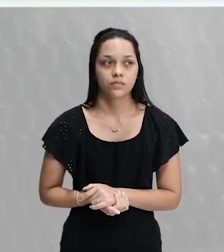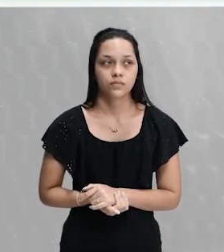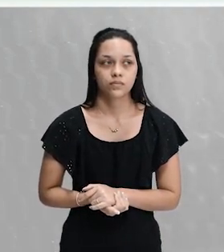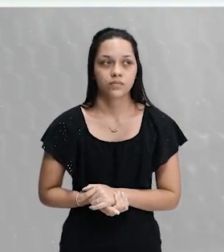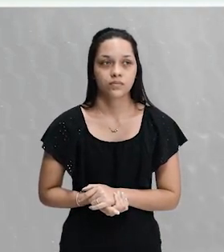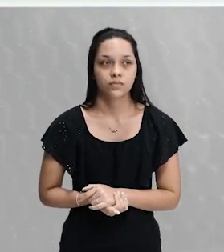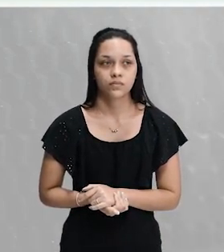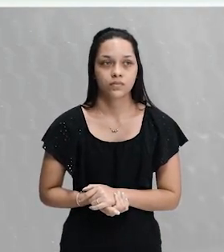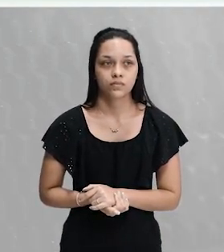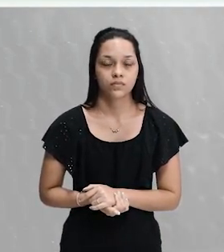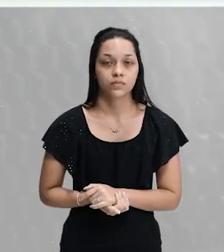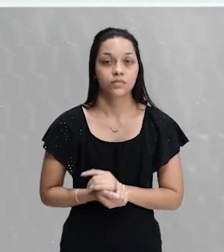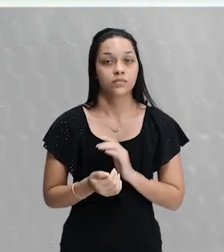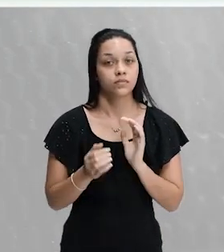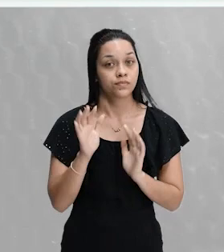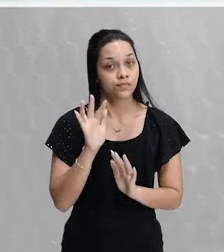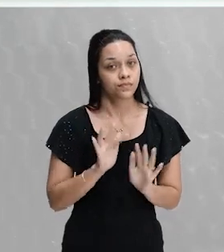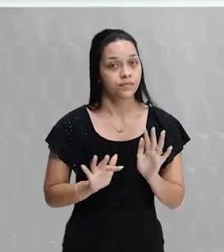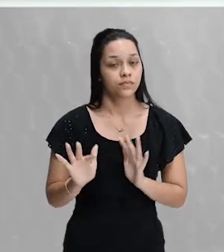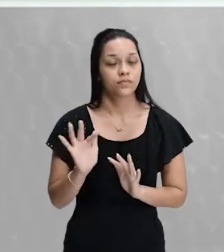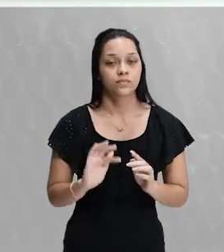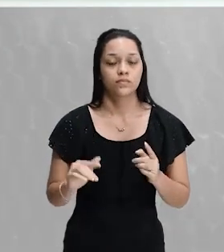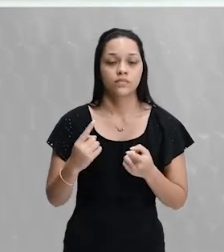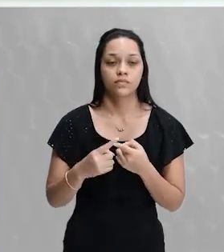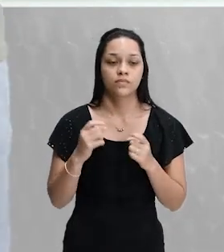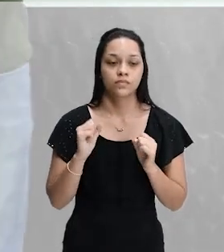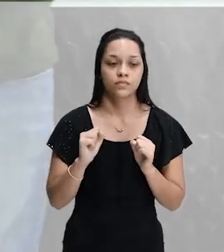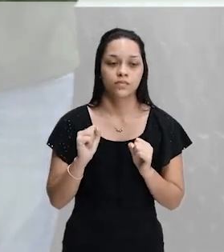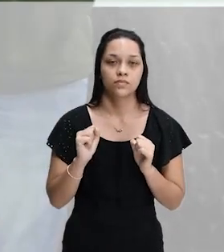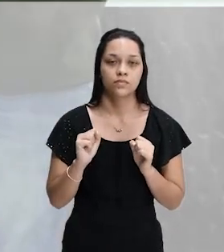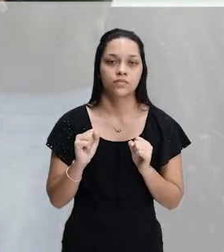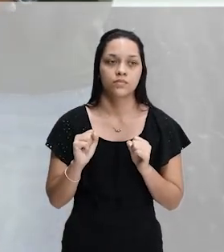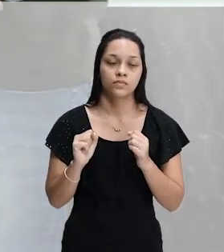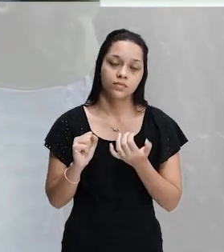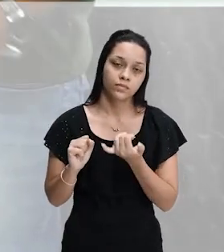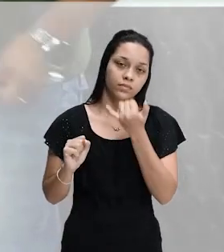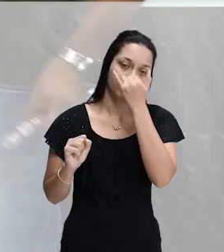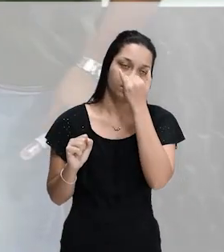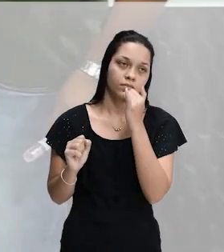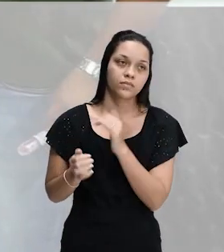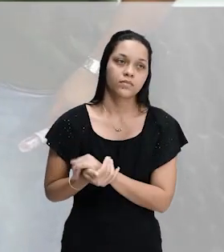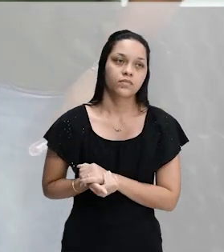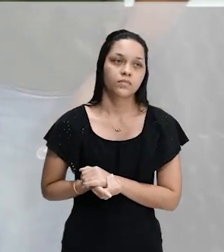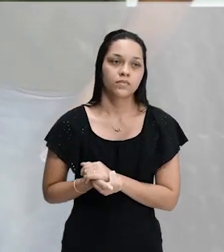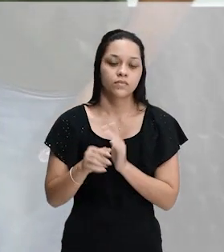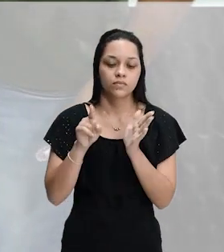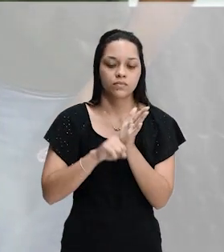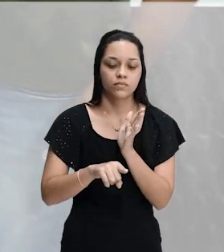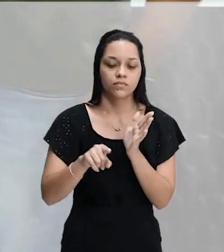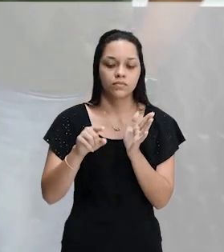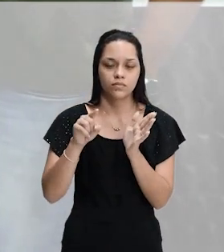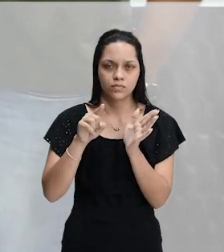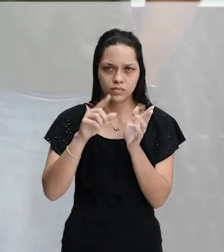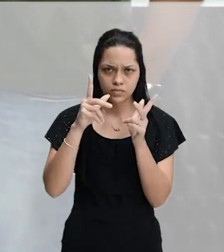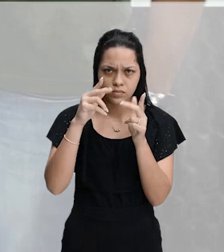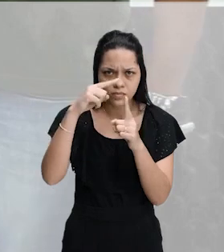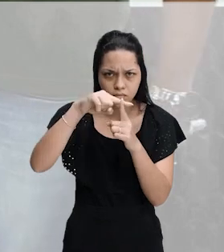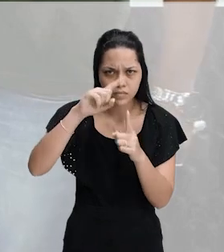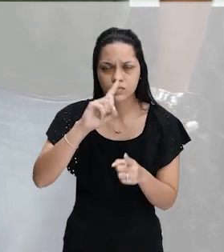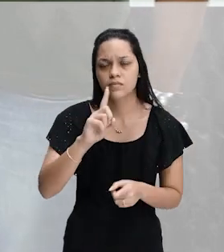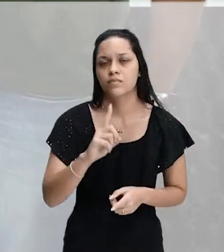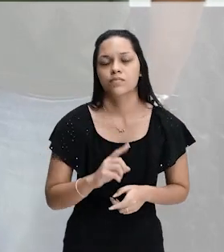4. Turminha, só tomem cuidado o seguinte, que às vezes a gente pode se precipitar na conta. Ah, esse menos com menos aqui dá mais?